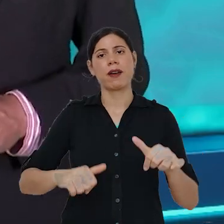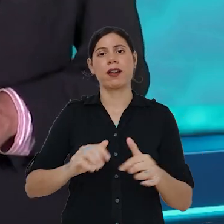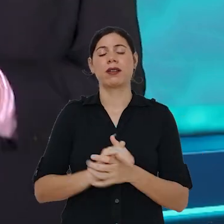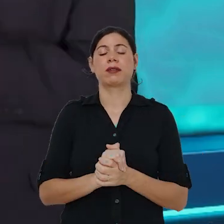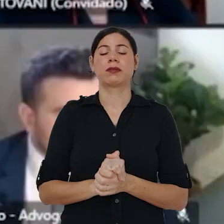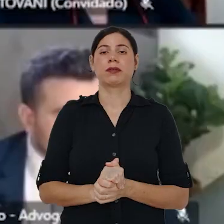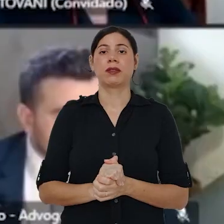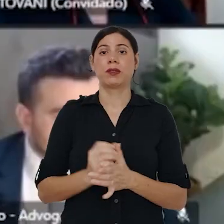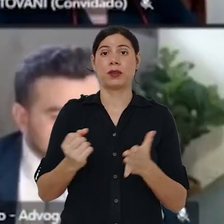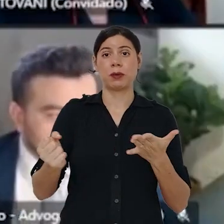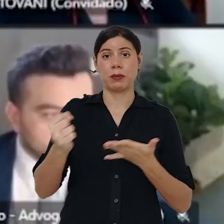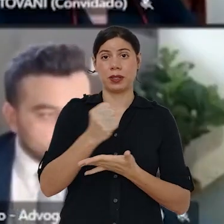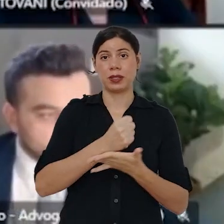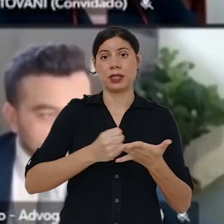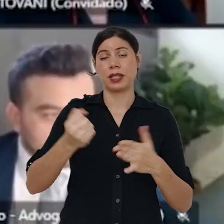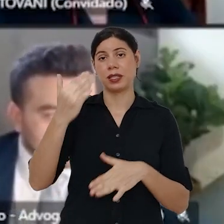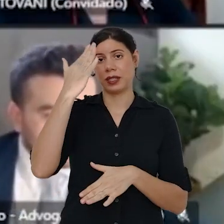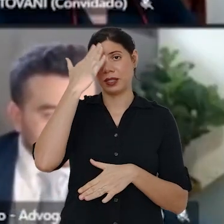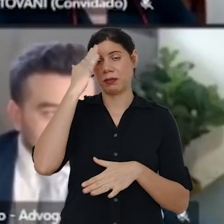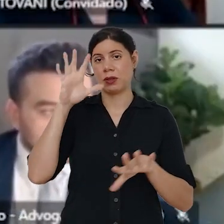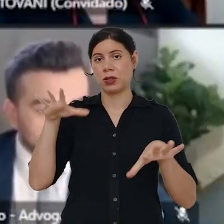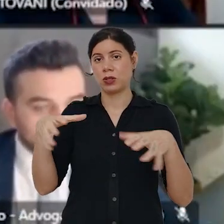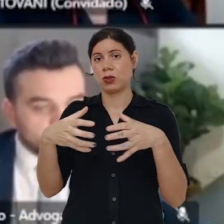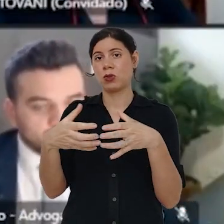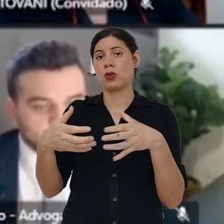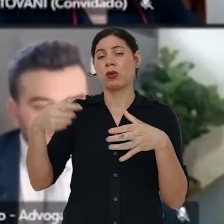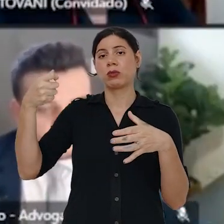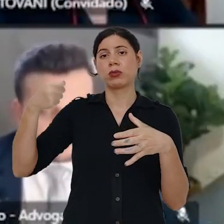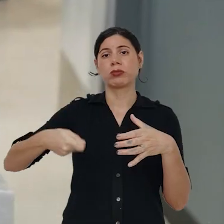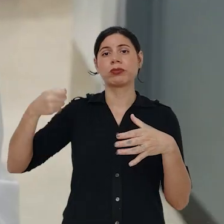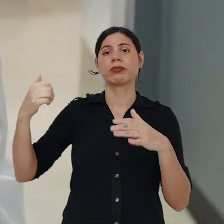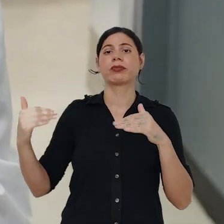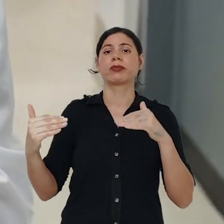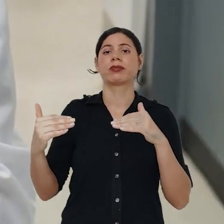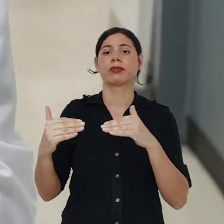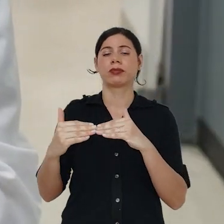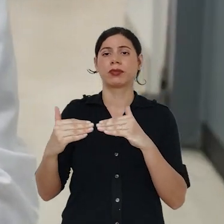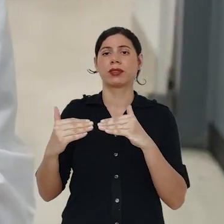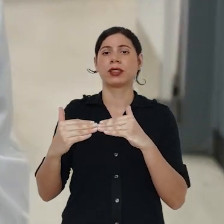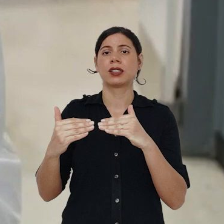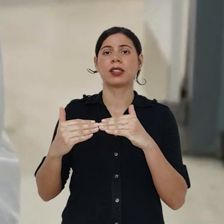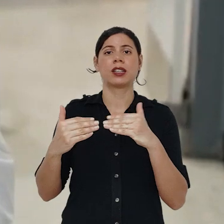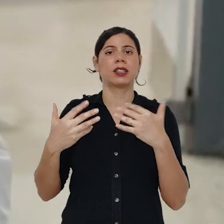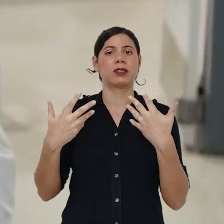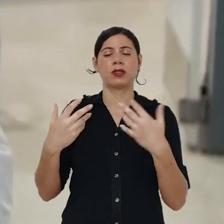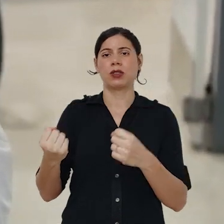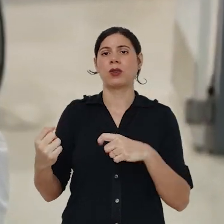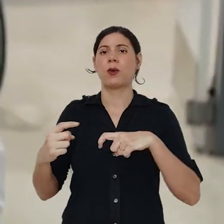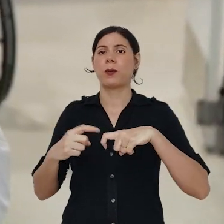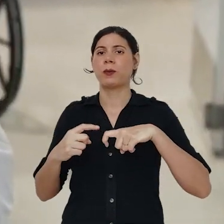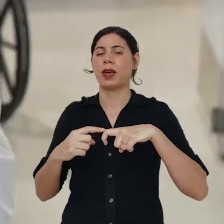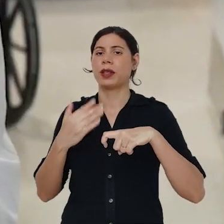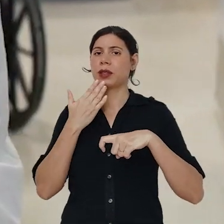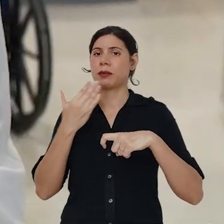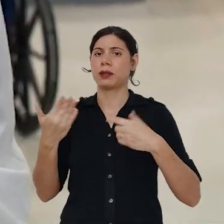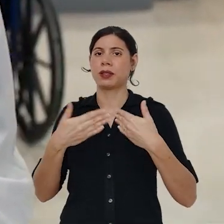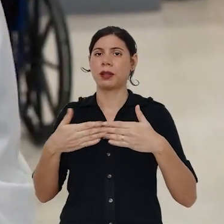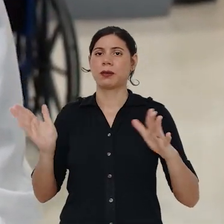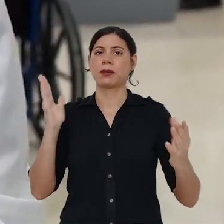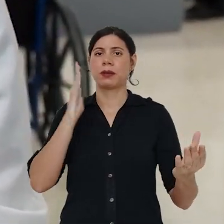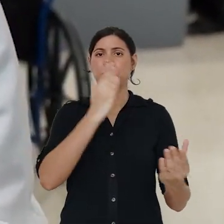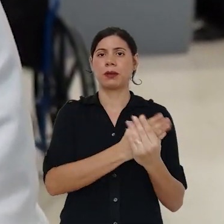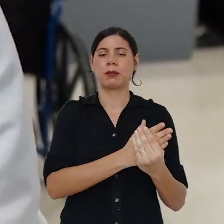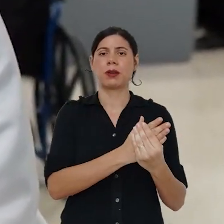nesse entendimento que o colegiado confirmou a sentença que negou a um médico o pedido de abertura do processo de